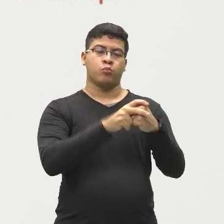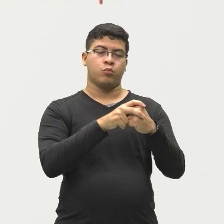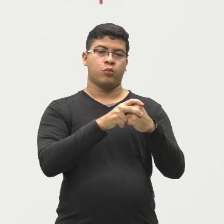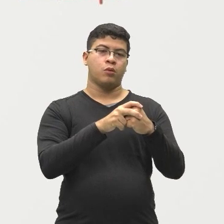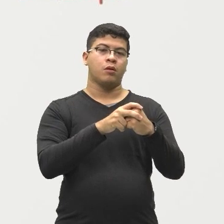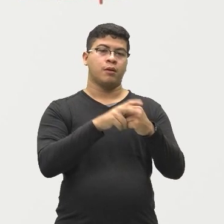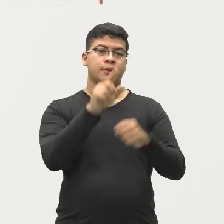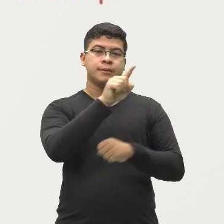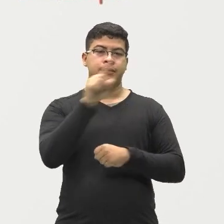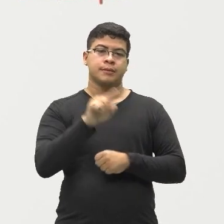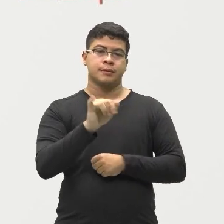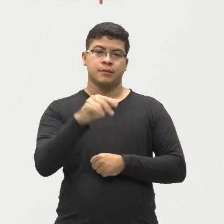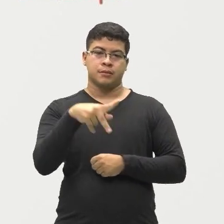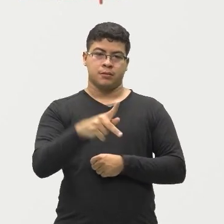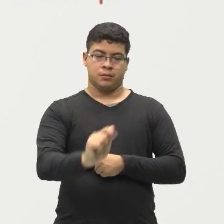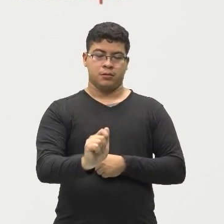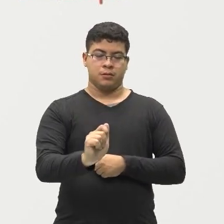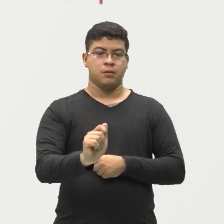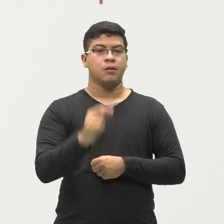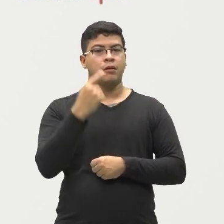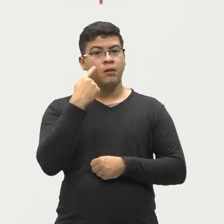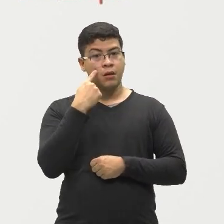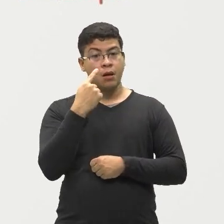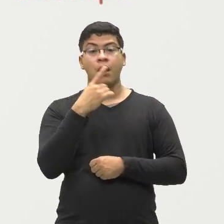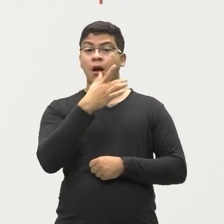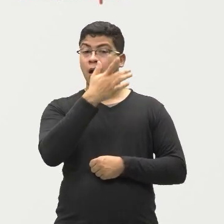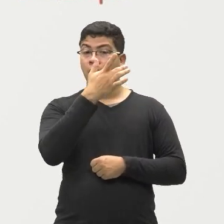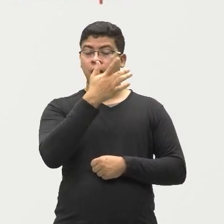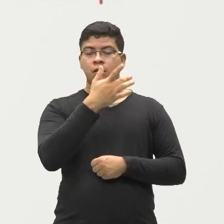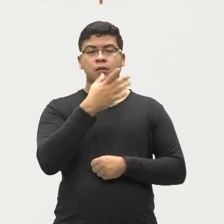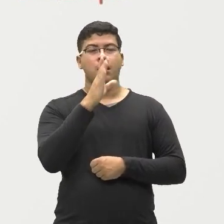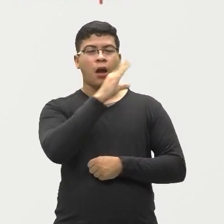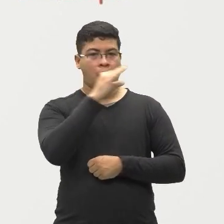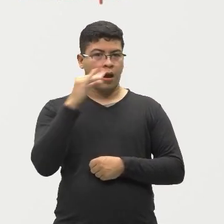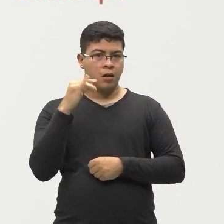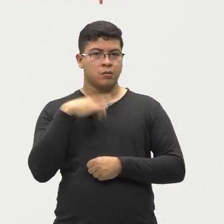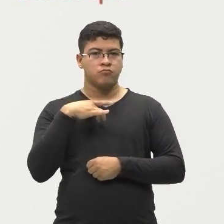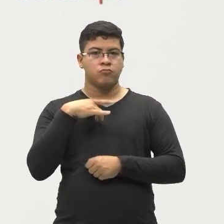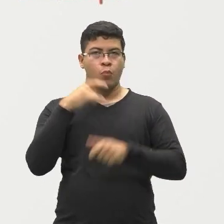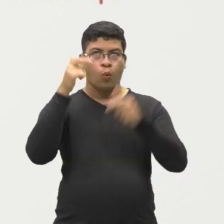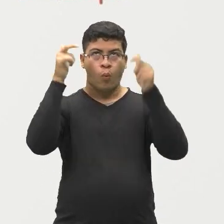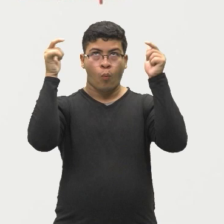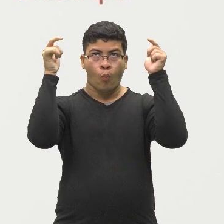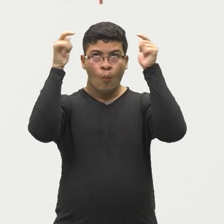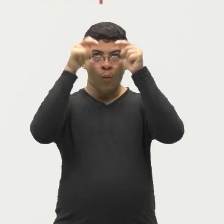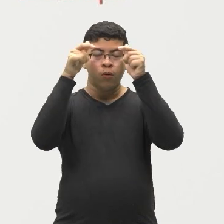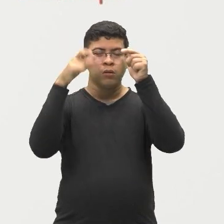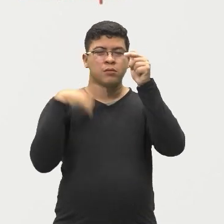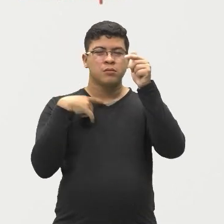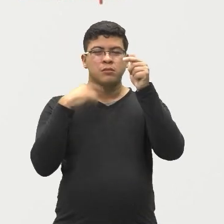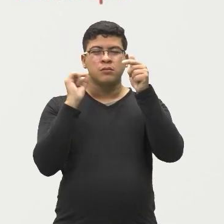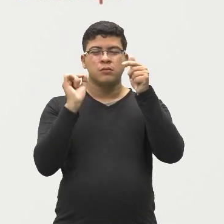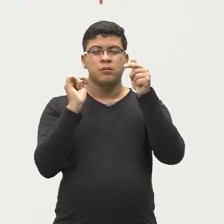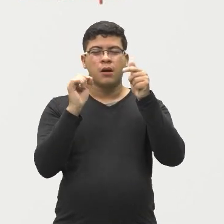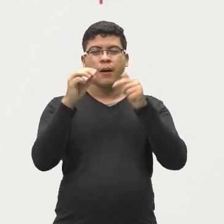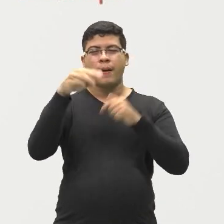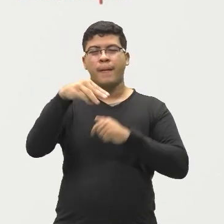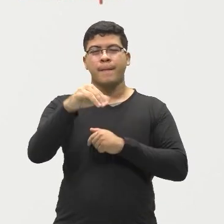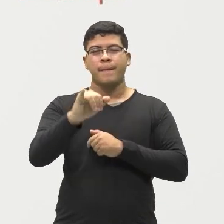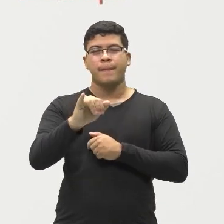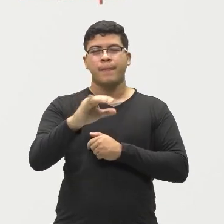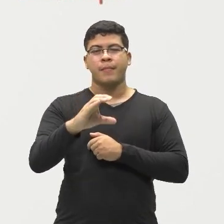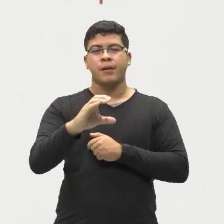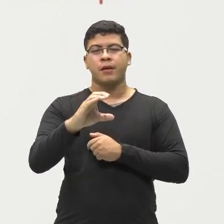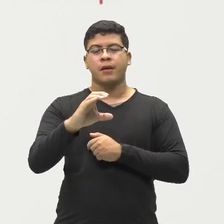a Zika. Nesse caso aqui, a criança ela está com microcefalia, né? Então a mãe que estava gestante